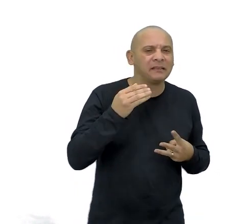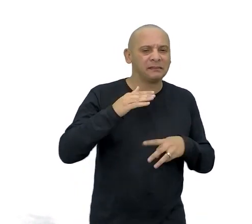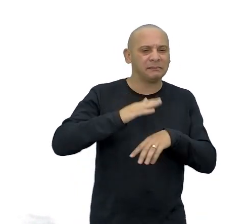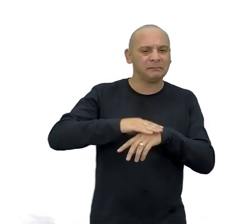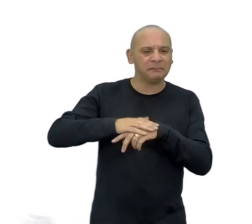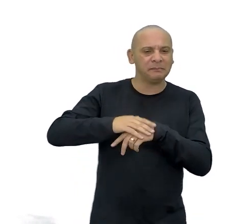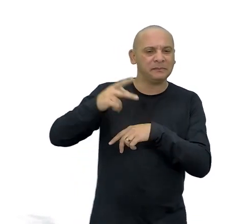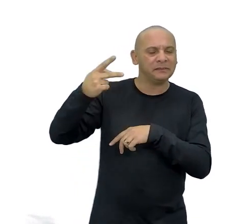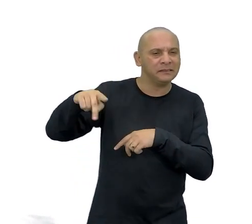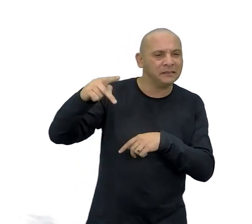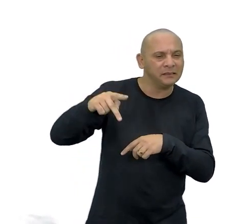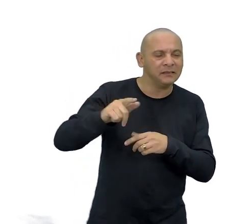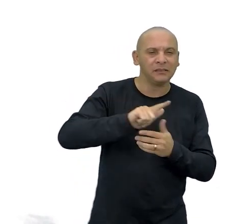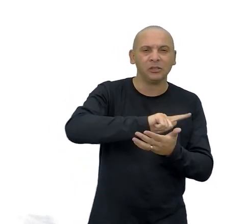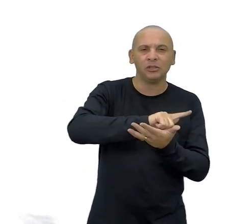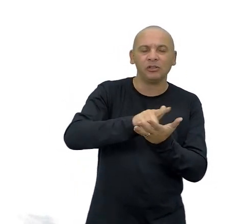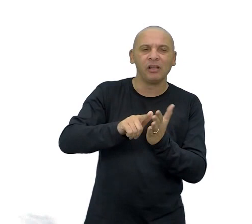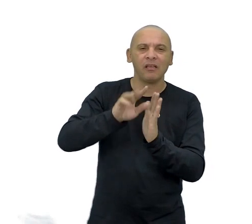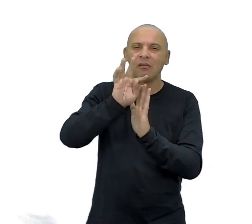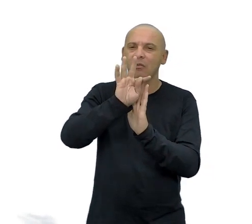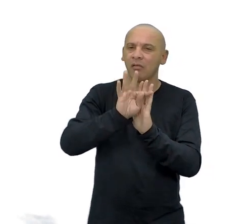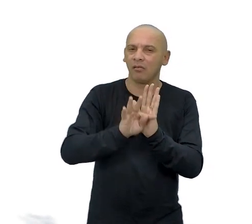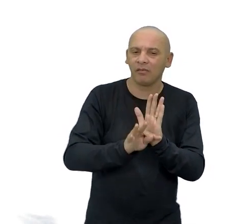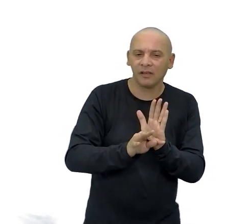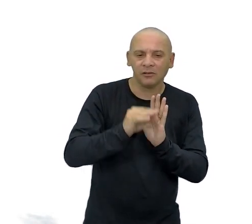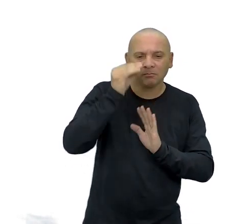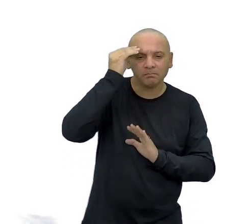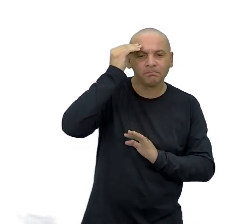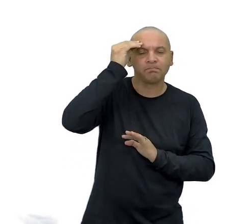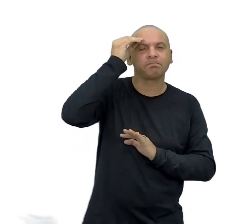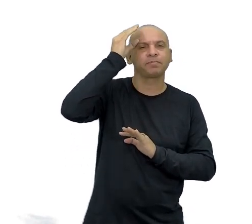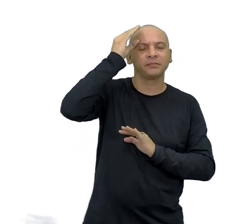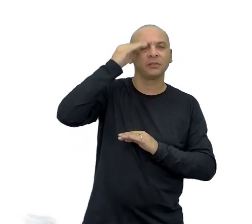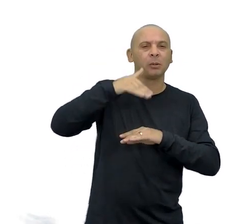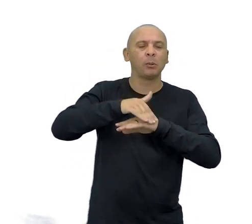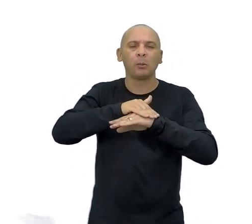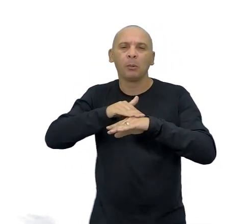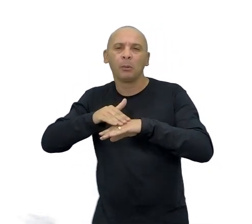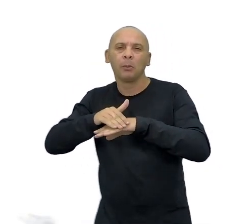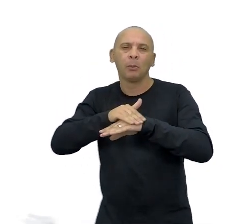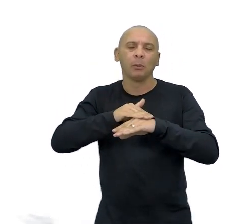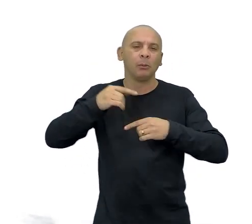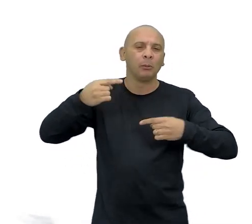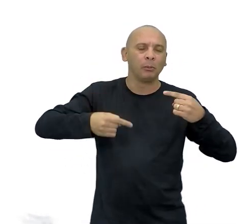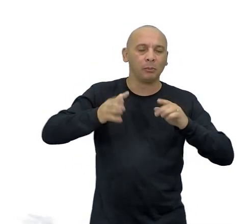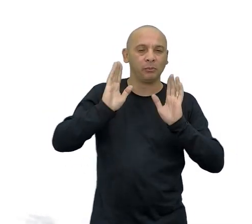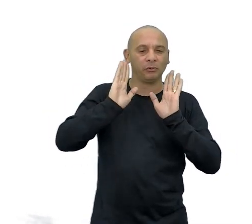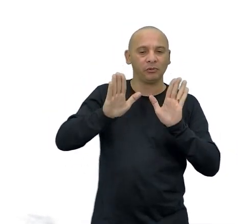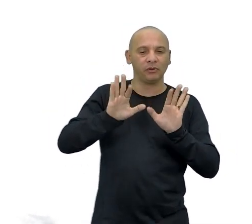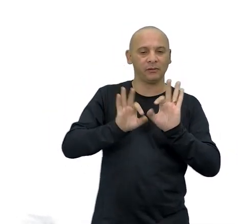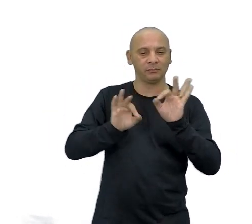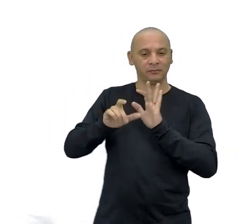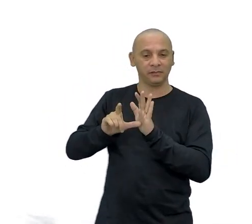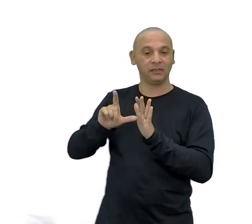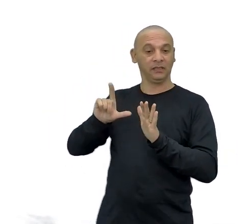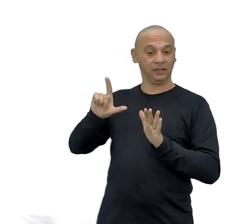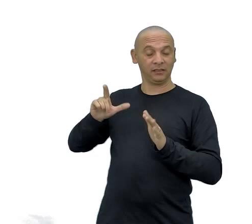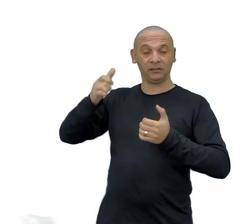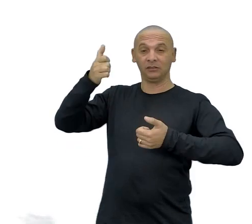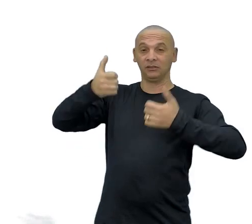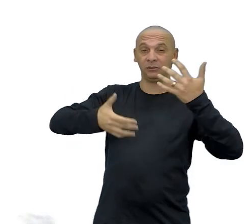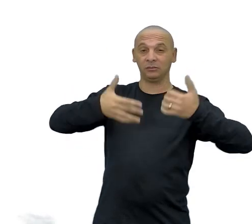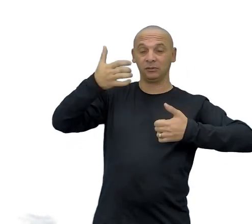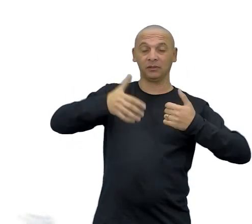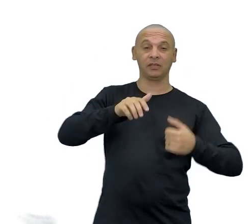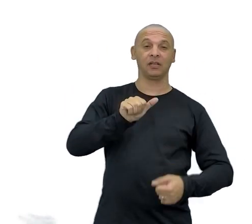das experiências de aprendizagem com base nos gêneros textuais dessa sequência de atividade, que vão ser discutidas